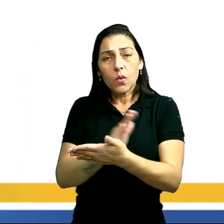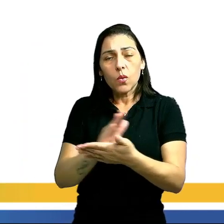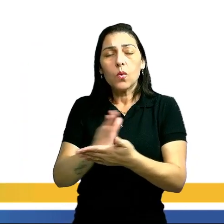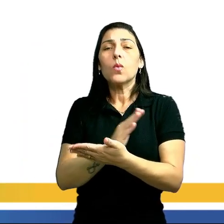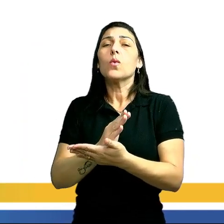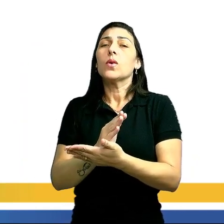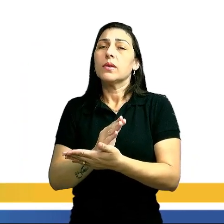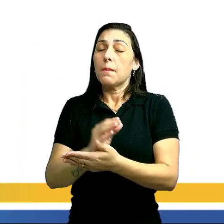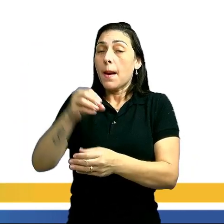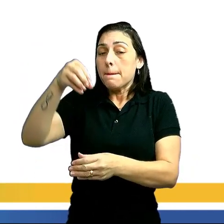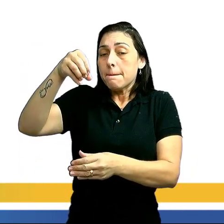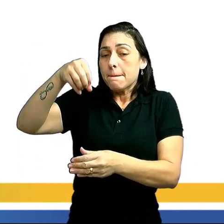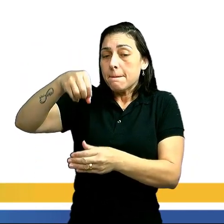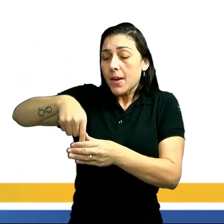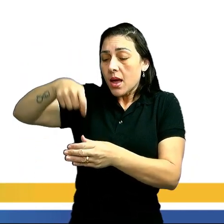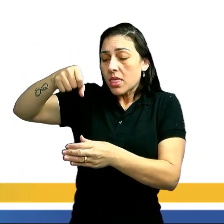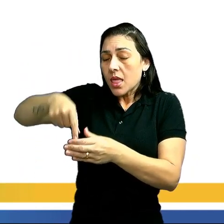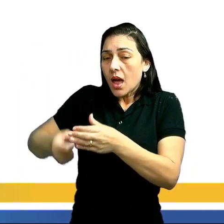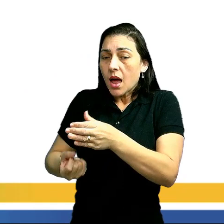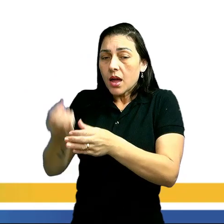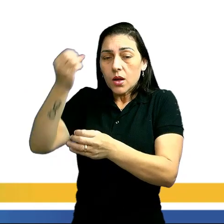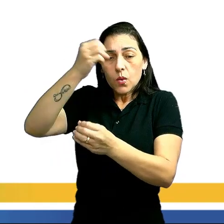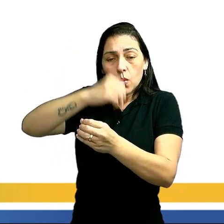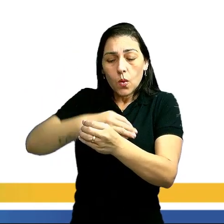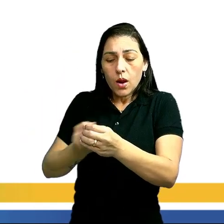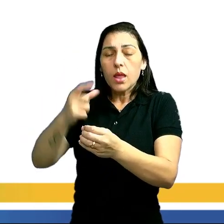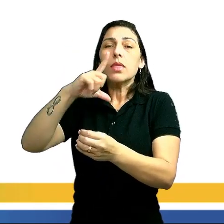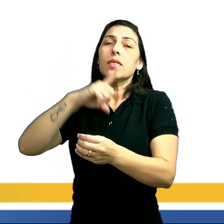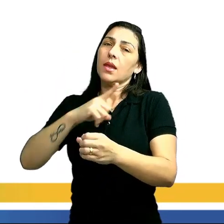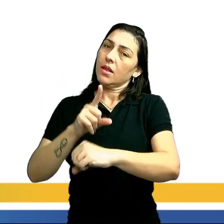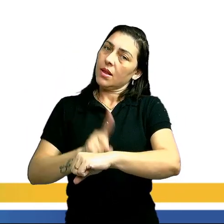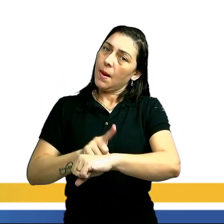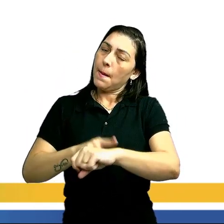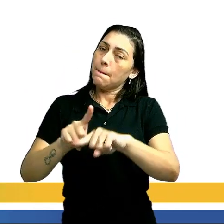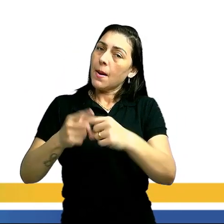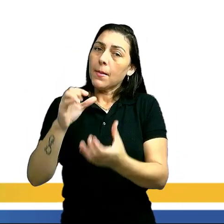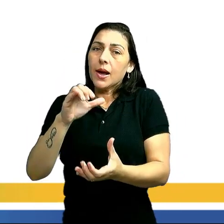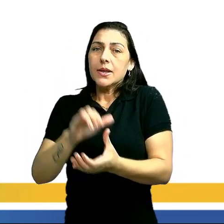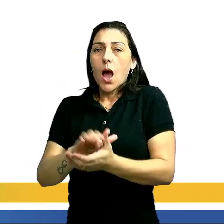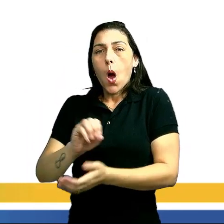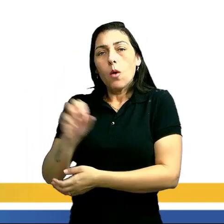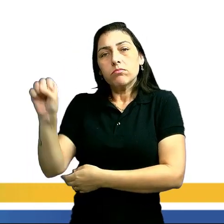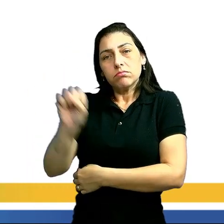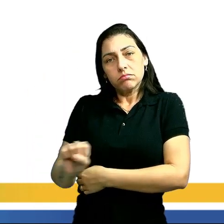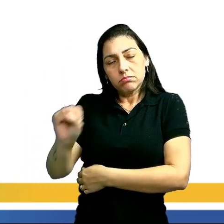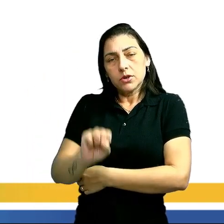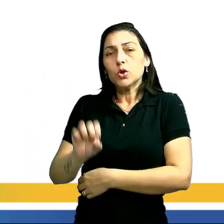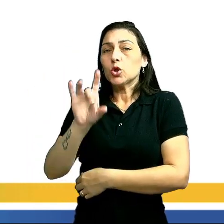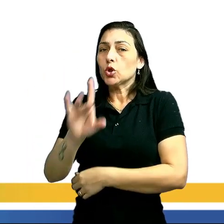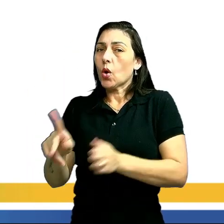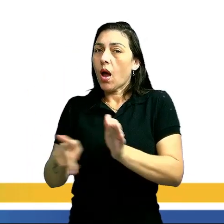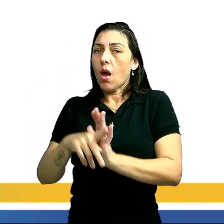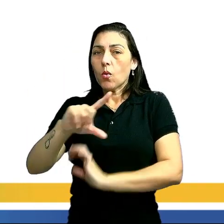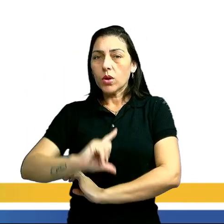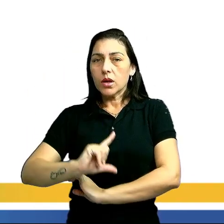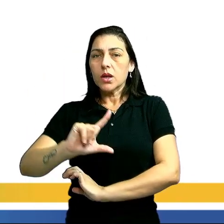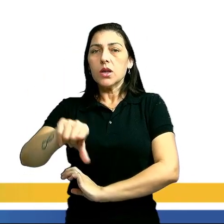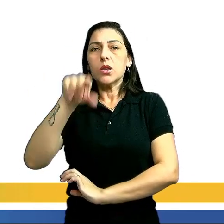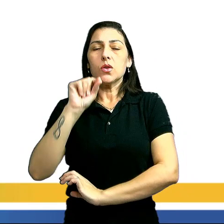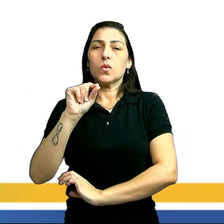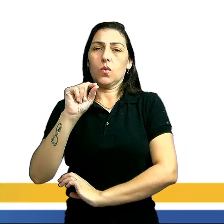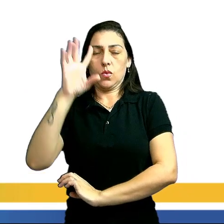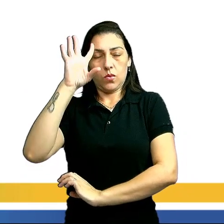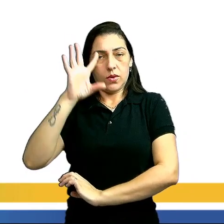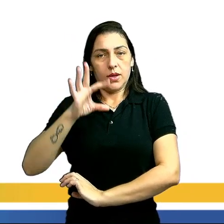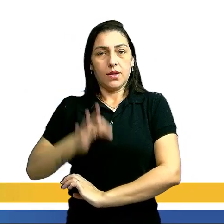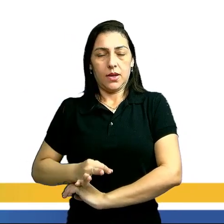como por exemplo, para plantar e colher, existe tempo. Agora, para mim casar ou ficar solteiro, isso aí sou eu que decido. Sou eu